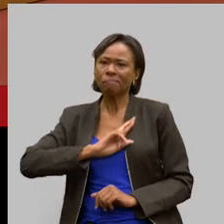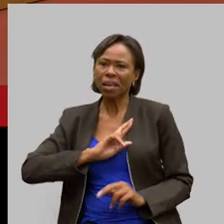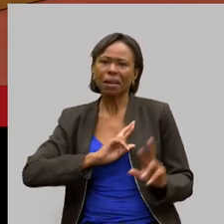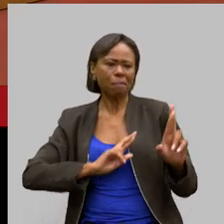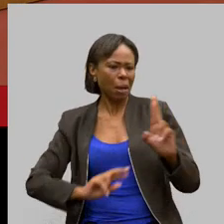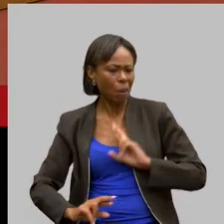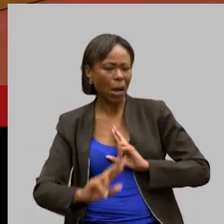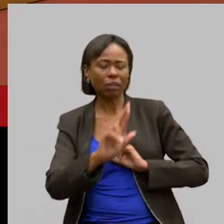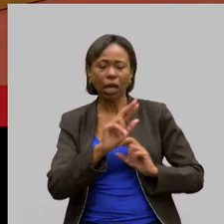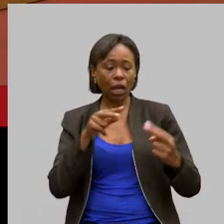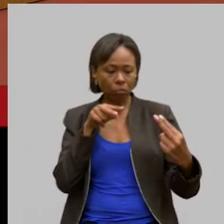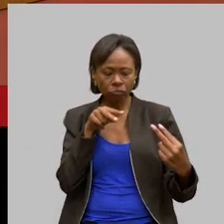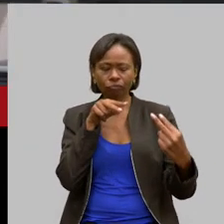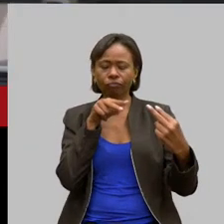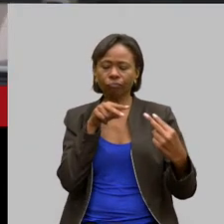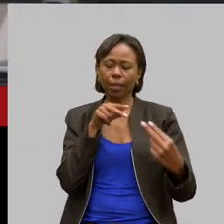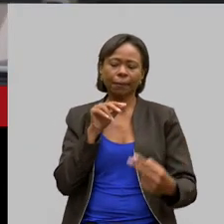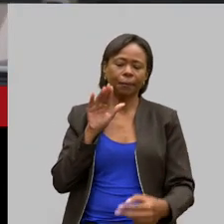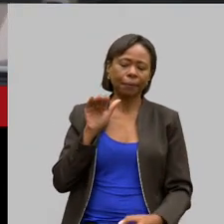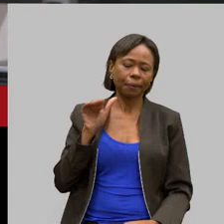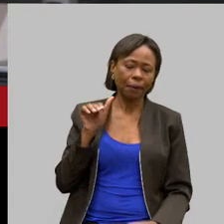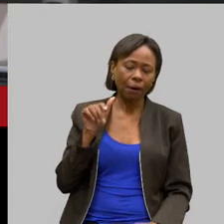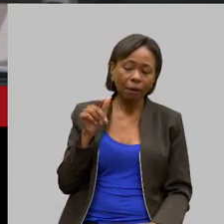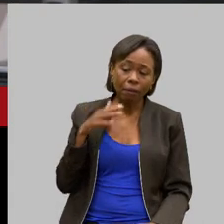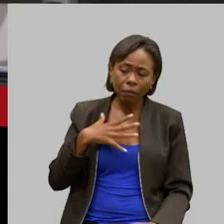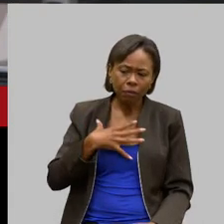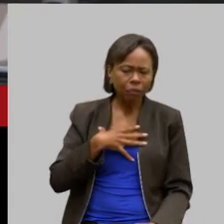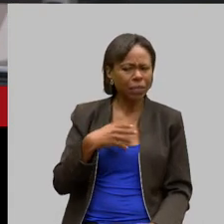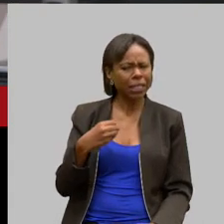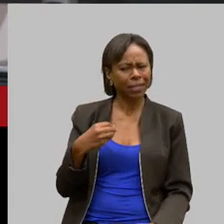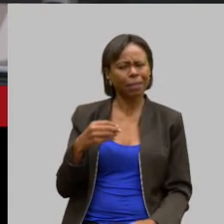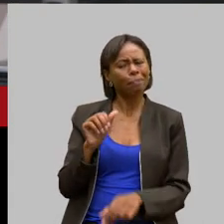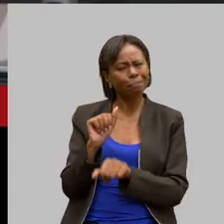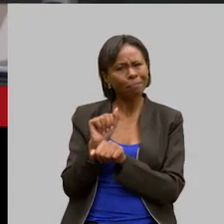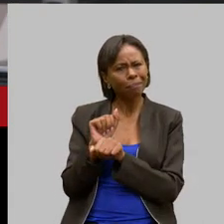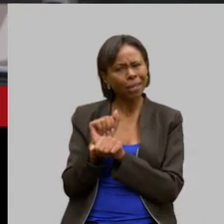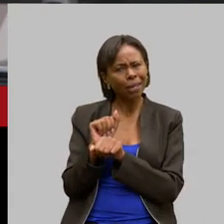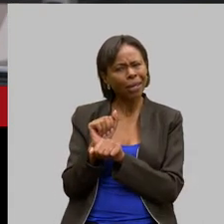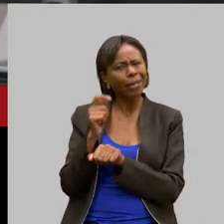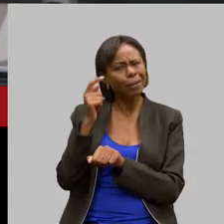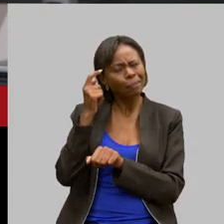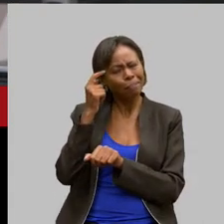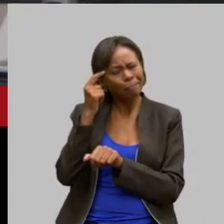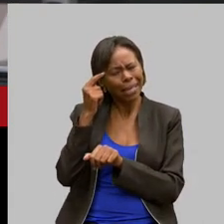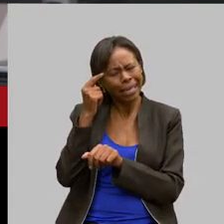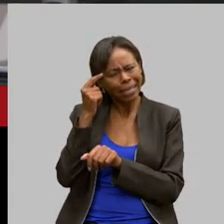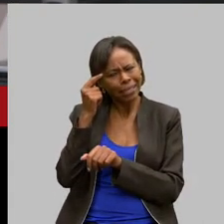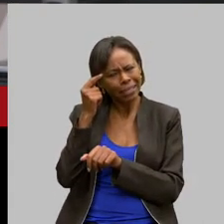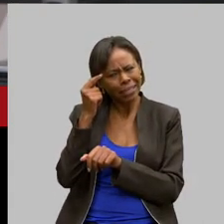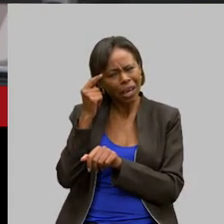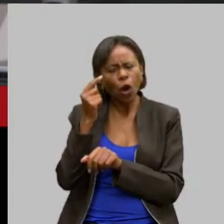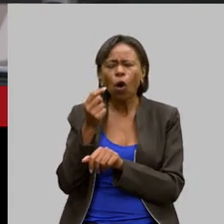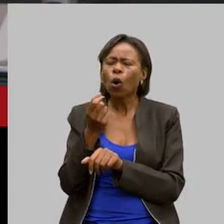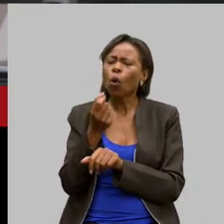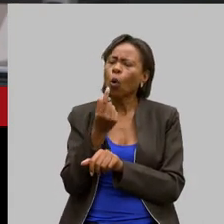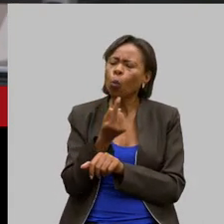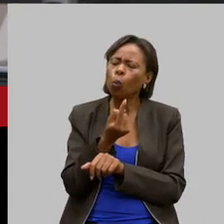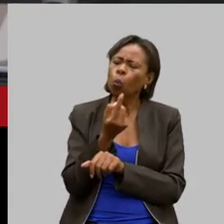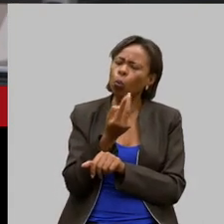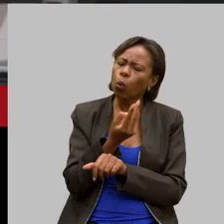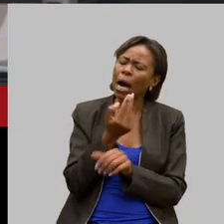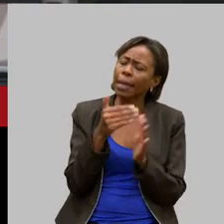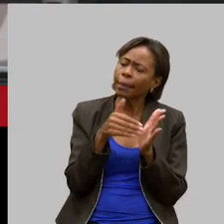ele olhava nos meus olhos Simone para pensa conta conta de uma até 10 o meu pai